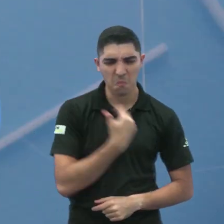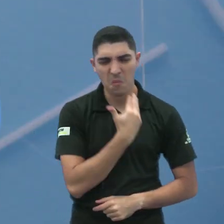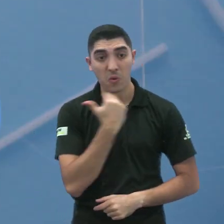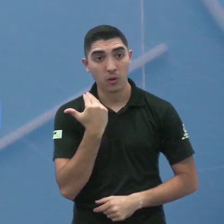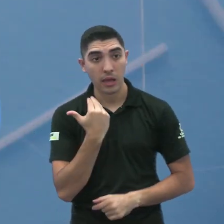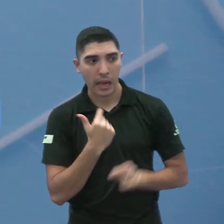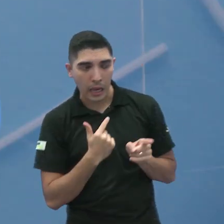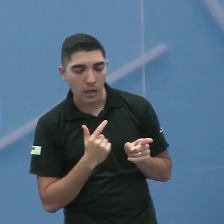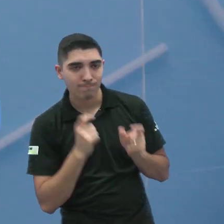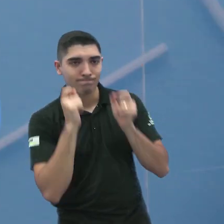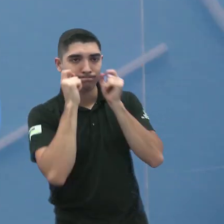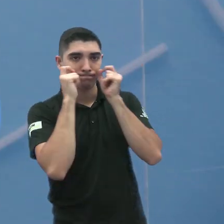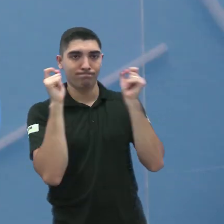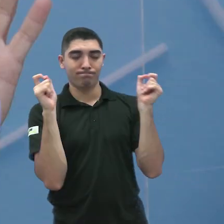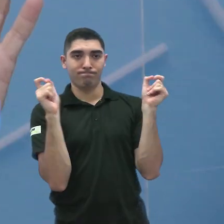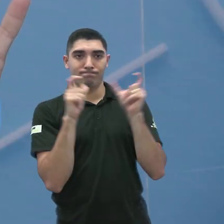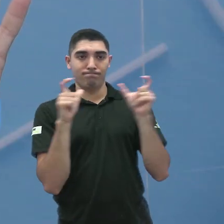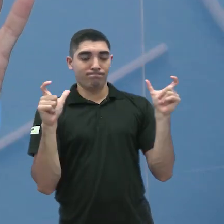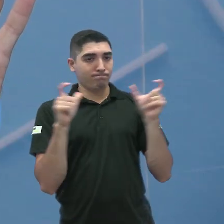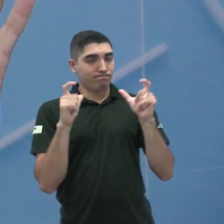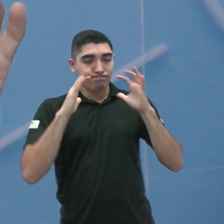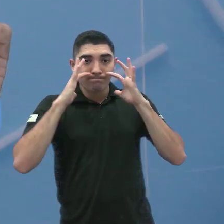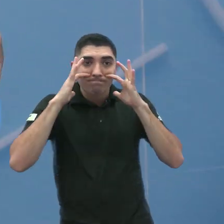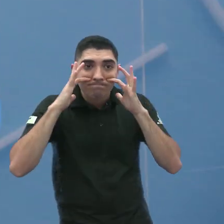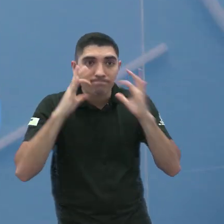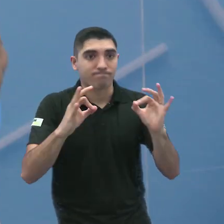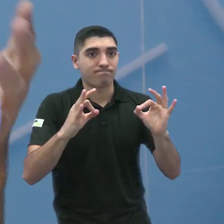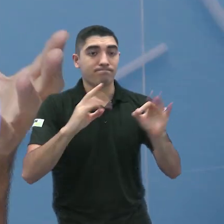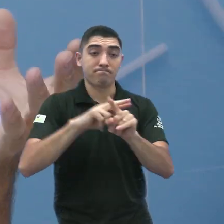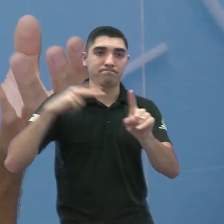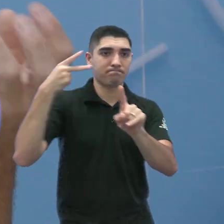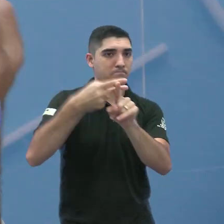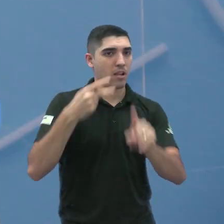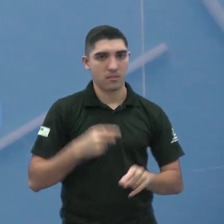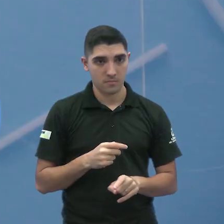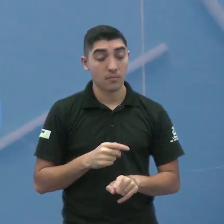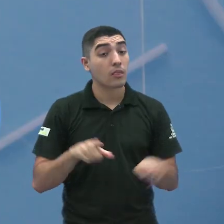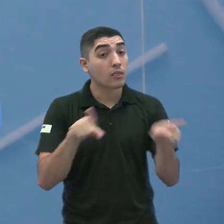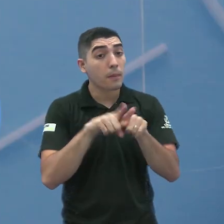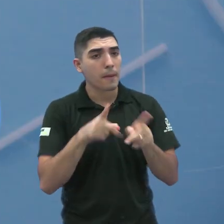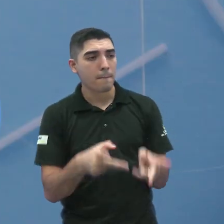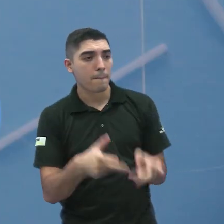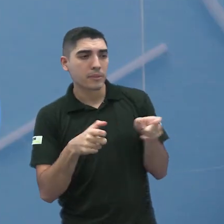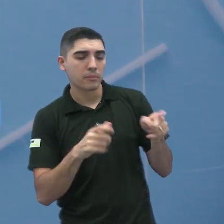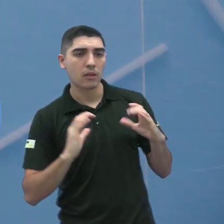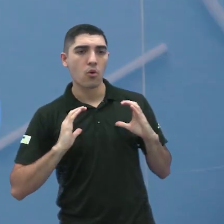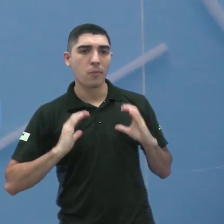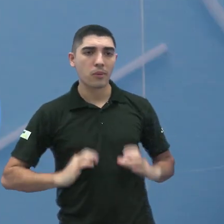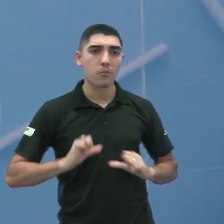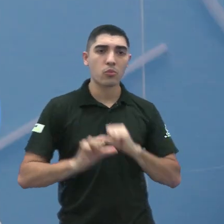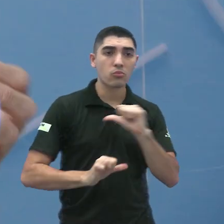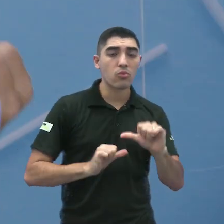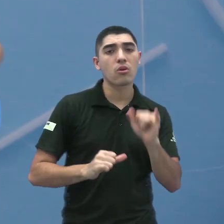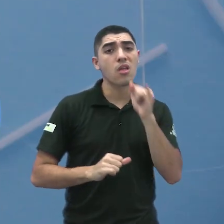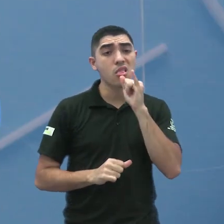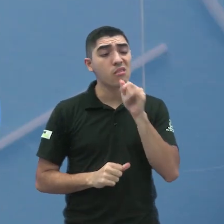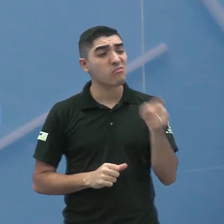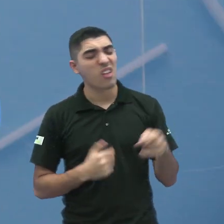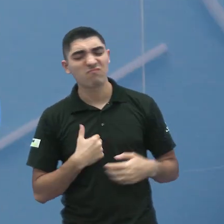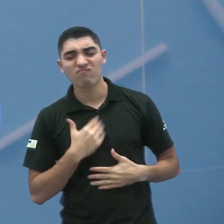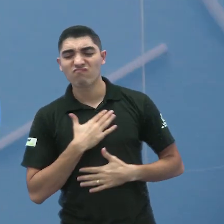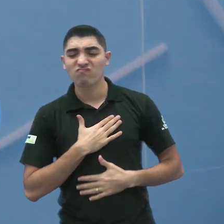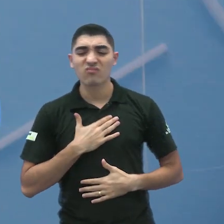isso são sinais de alerta, assim, máximo. Tá? E tem também a mudança de comportamento mais suave, a pessoa já não vê mais tanto prazer